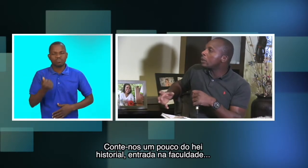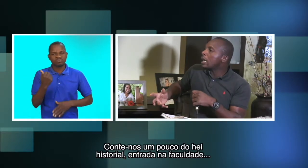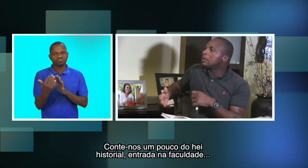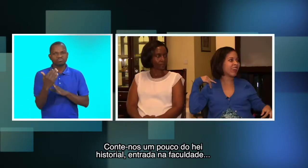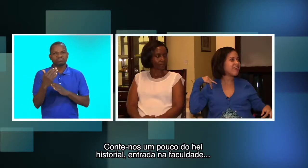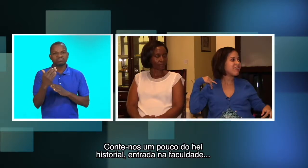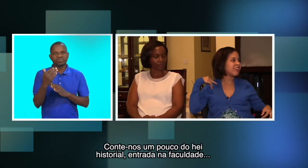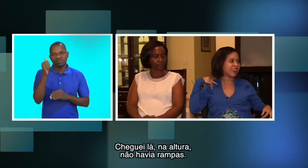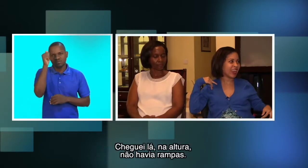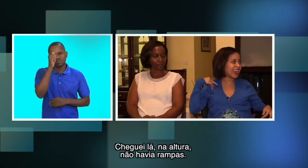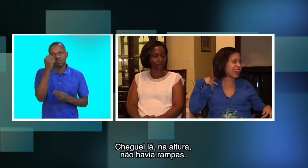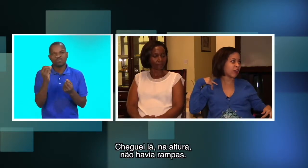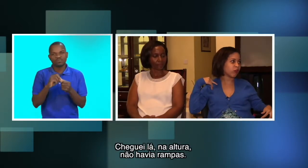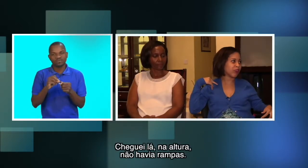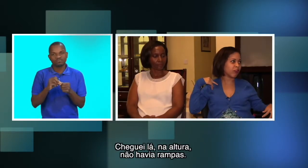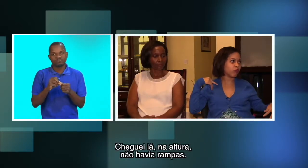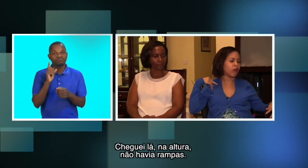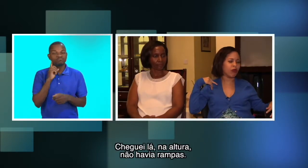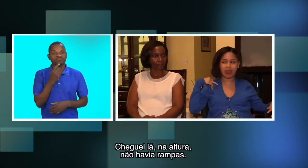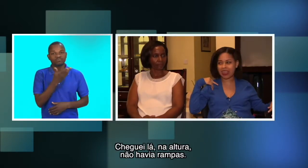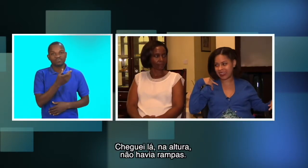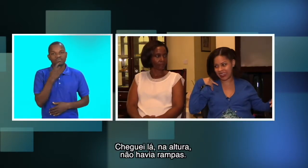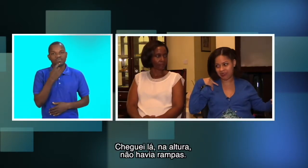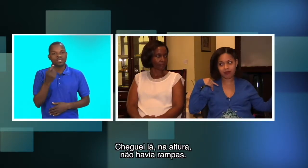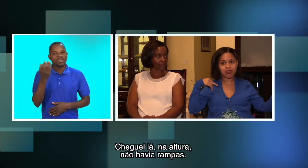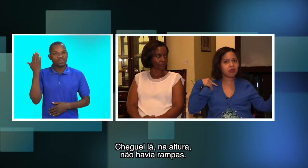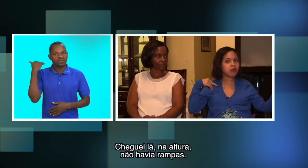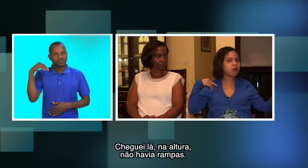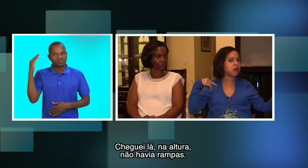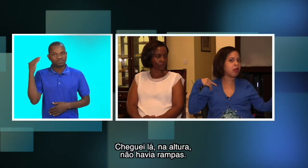faculdade cheguei na hora da venda